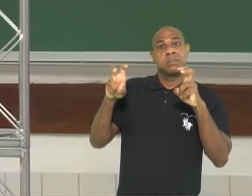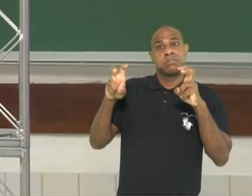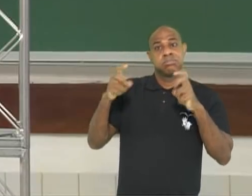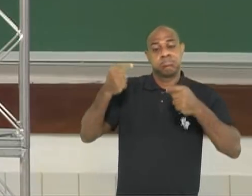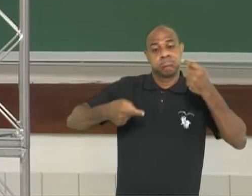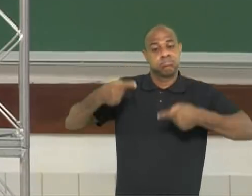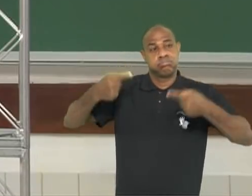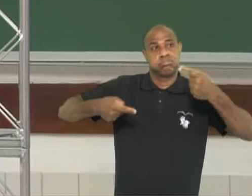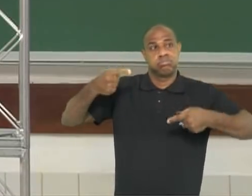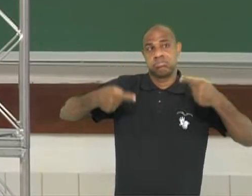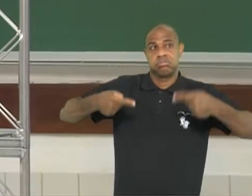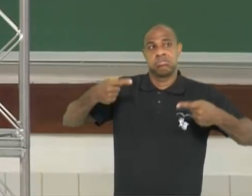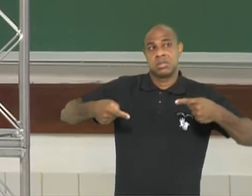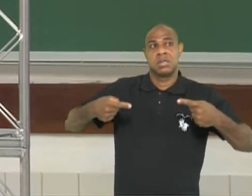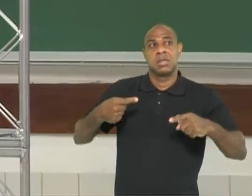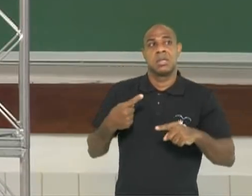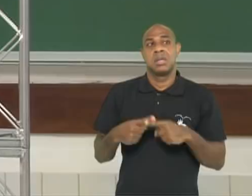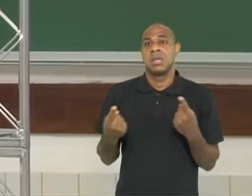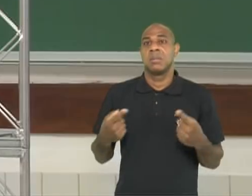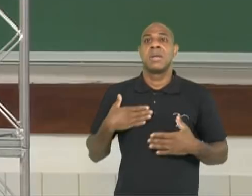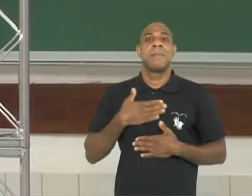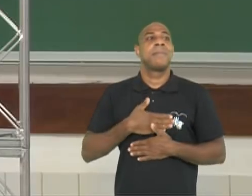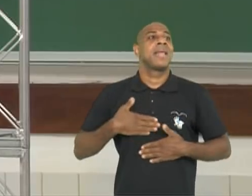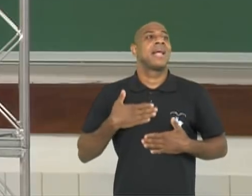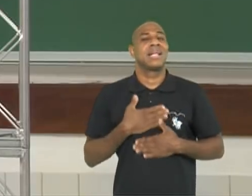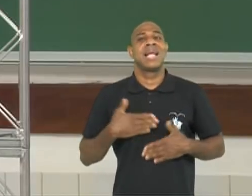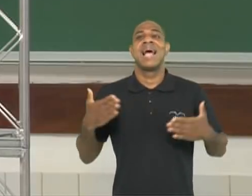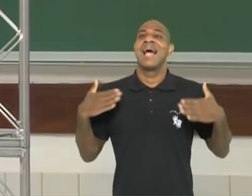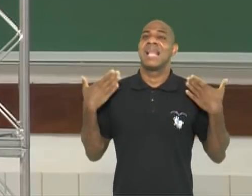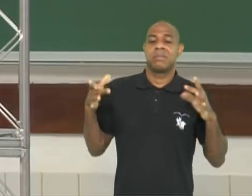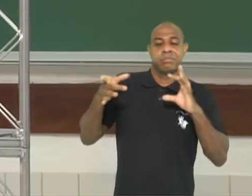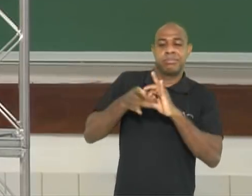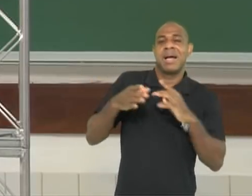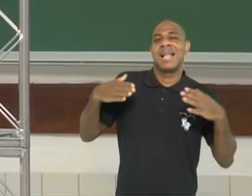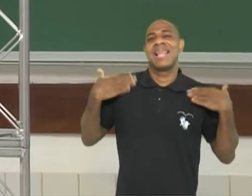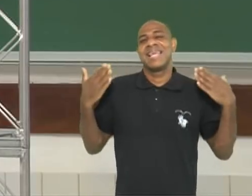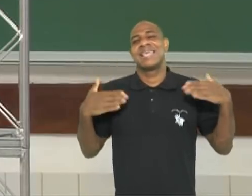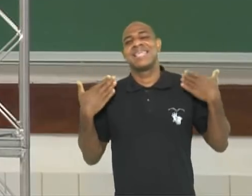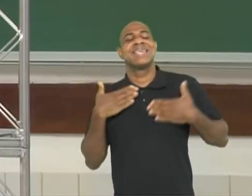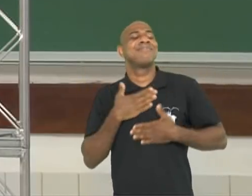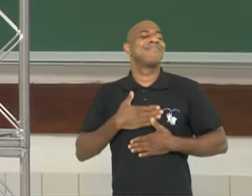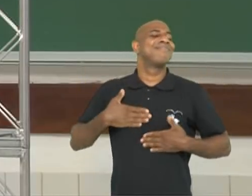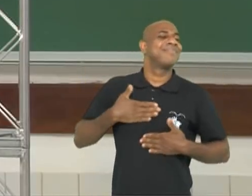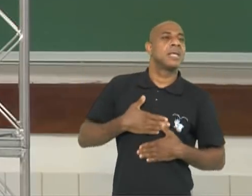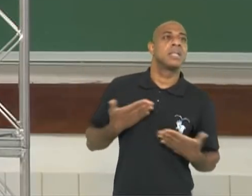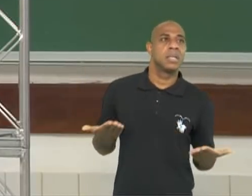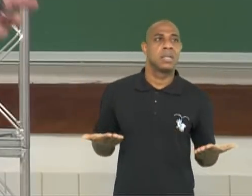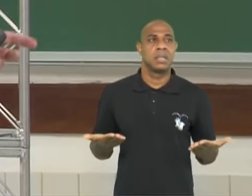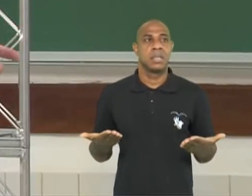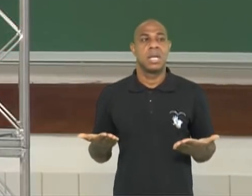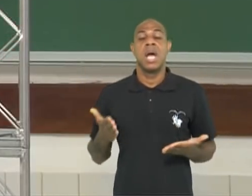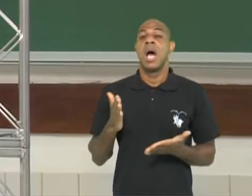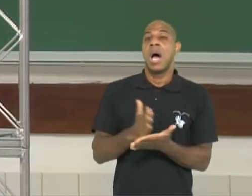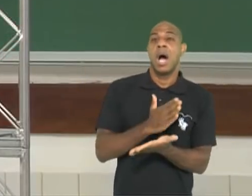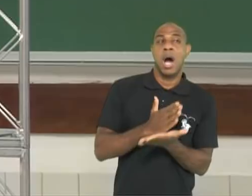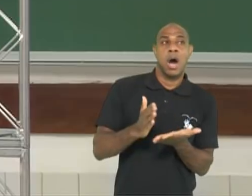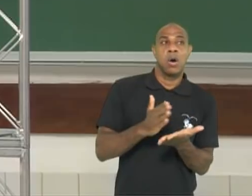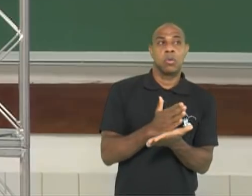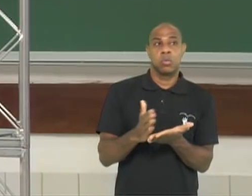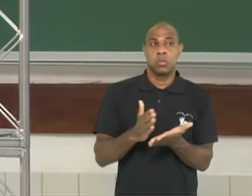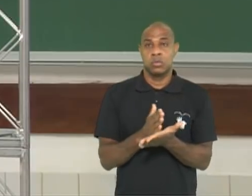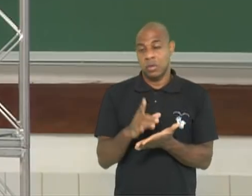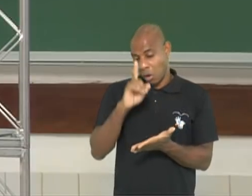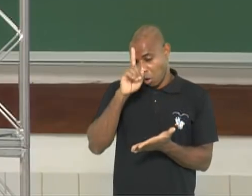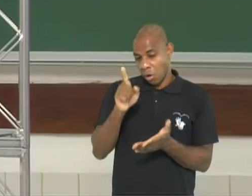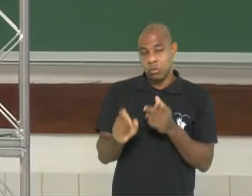Idade Média por ser considerado uma coisa de prazer, ligada à alegria, ligada ao prazer, e isso entre algumas ordens